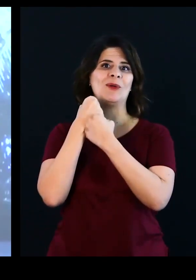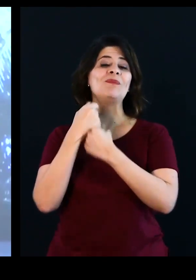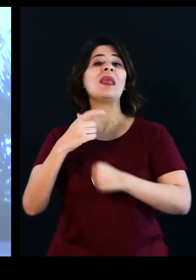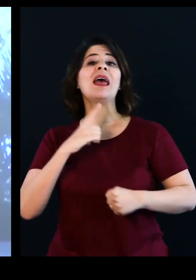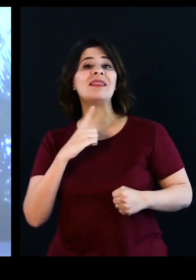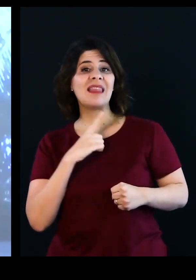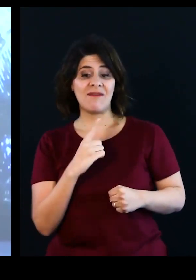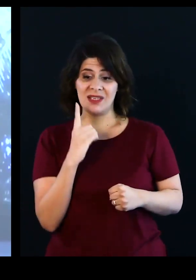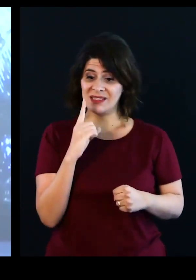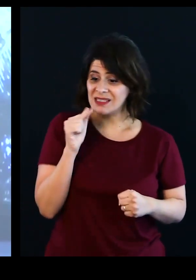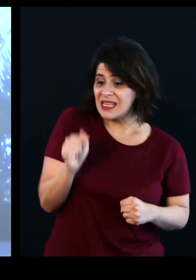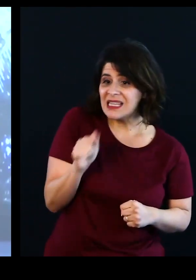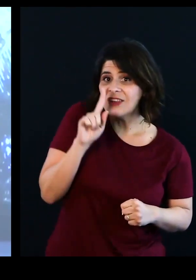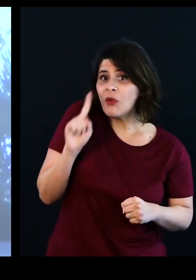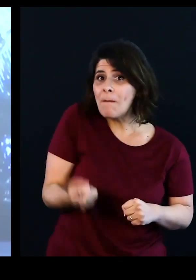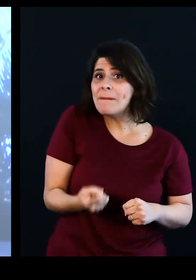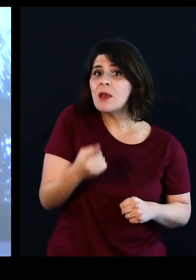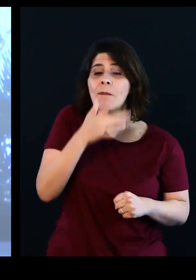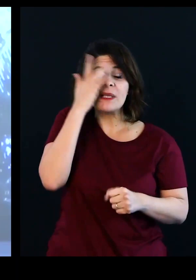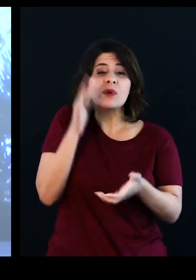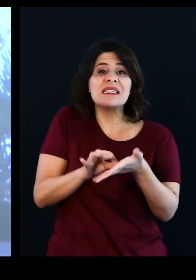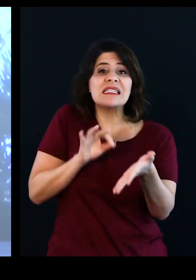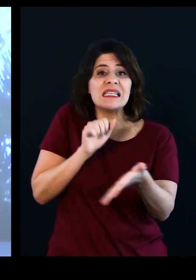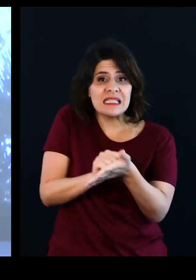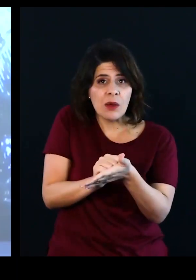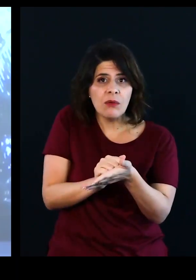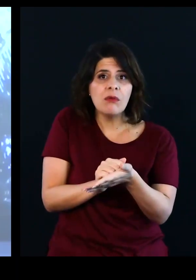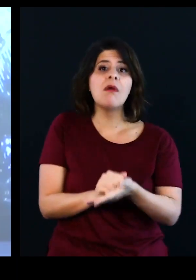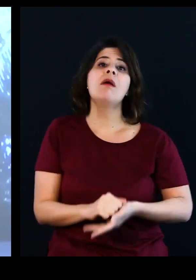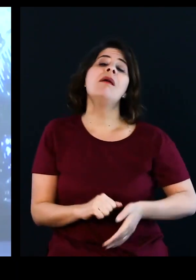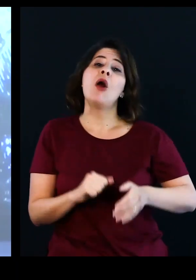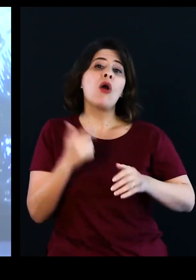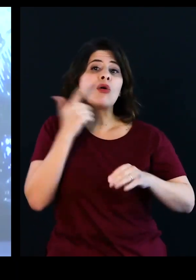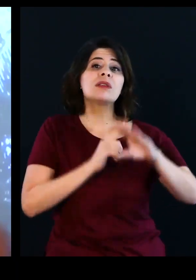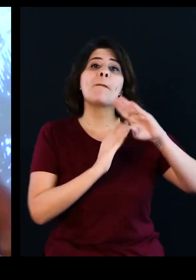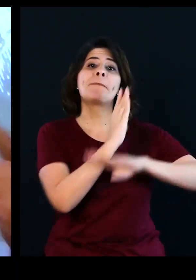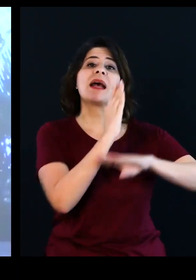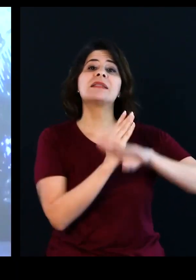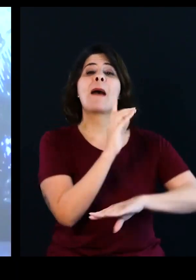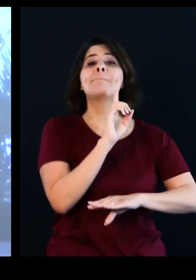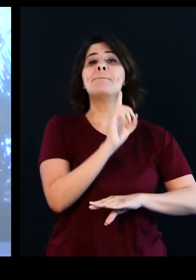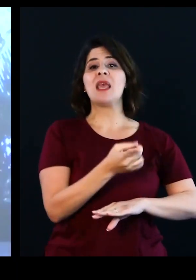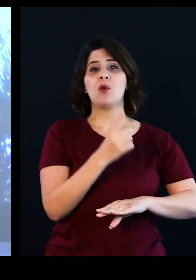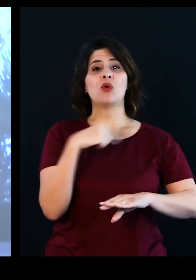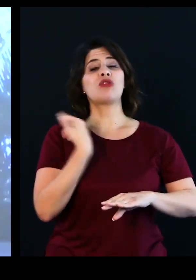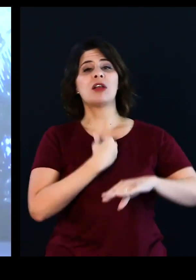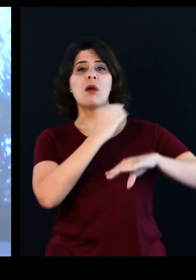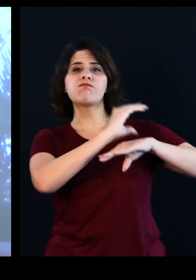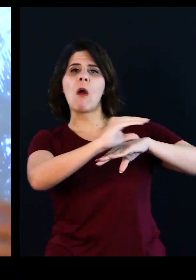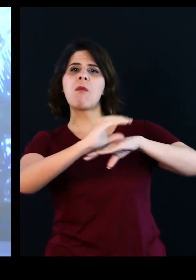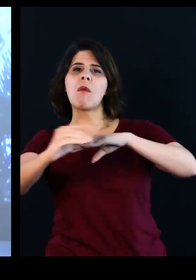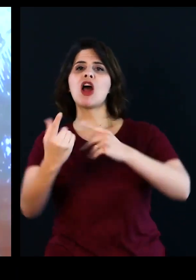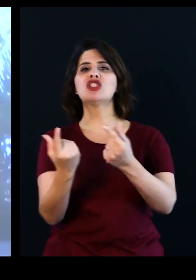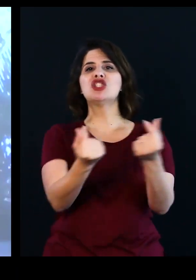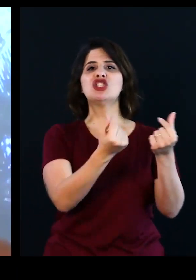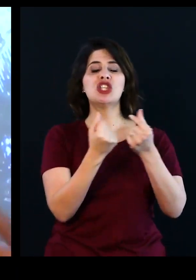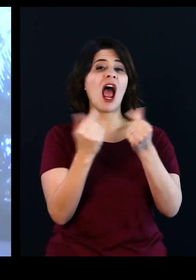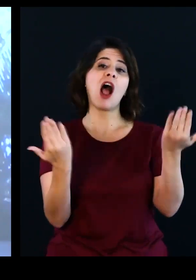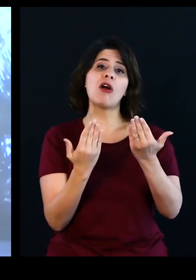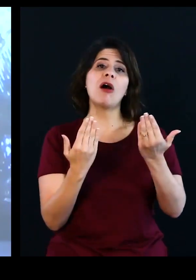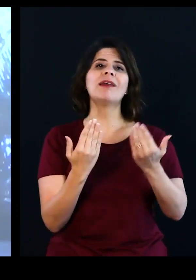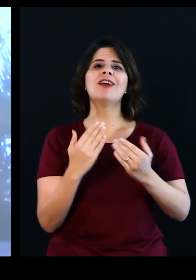mil inscritos, 1.000 artistas selecionados, onde a gente dá uma bolsa para cada um deles, e estamos agora iniciando o segundo ciclo. Então, é